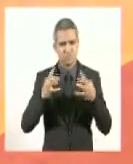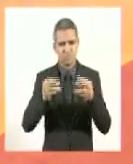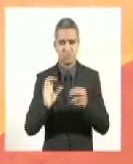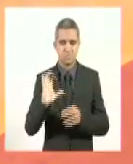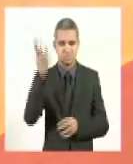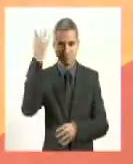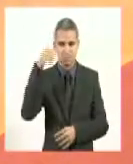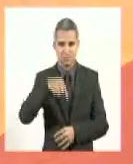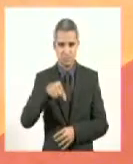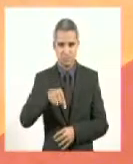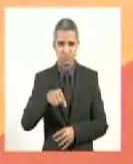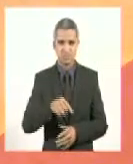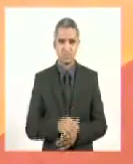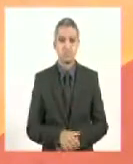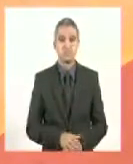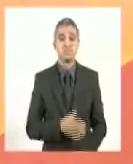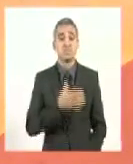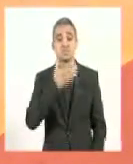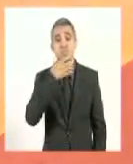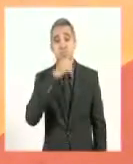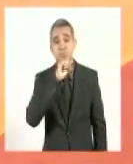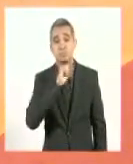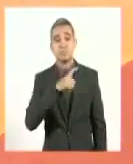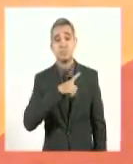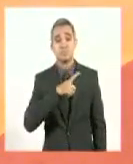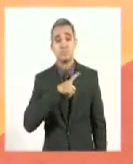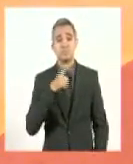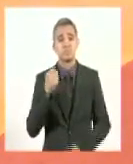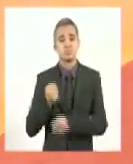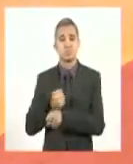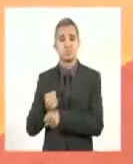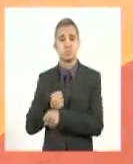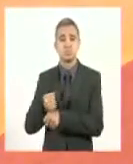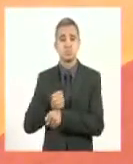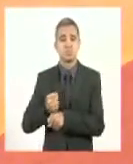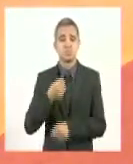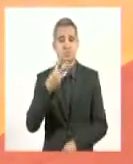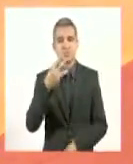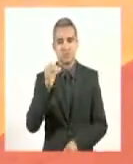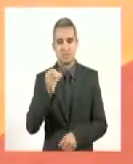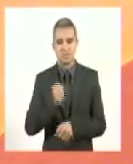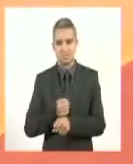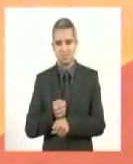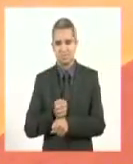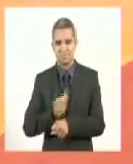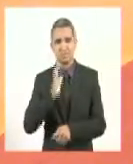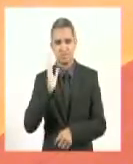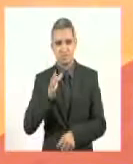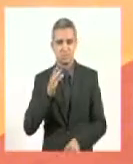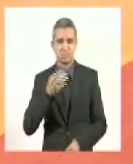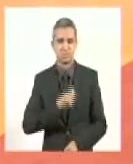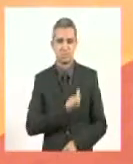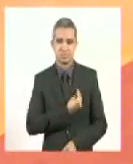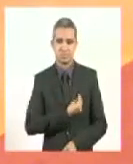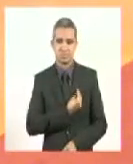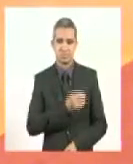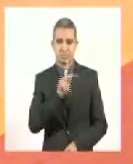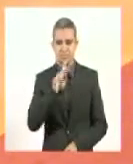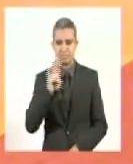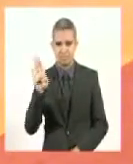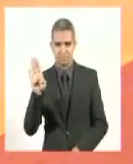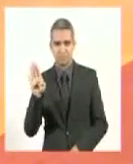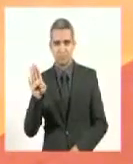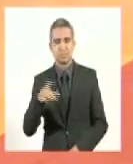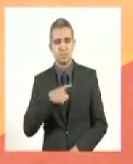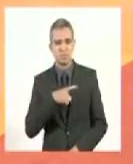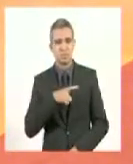pai tem uma vida pública de mais de 30 anos. Eu sou acostumada a olhar deputados dessa